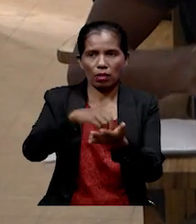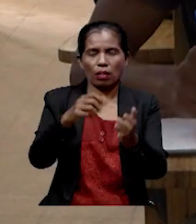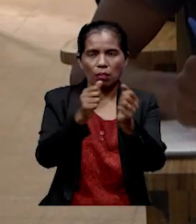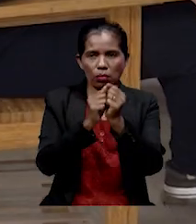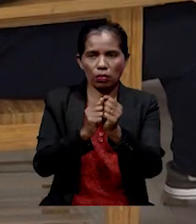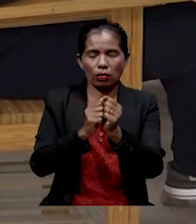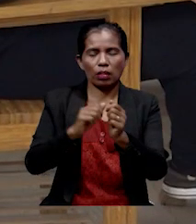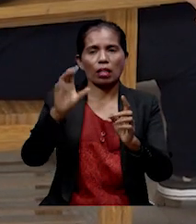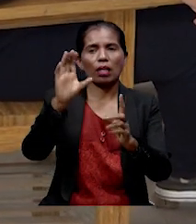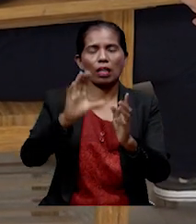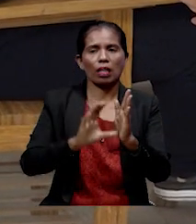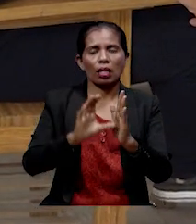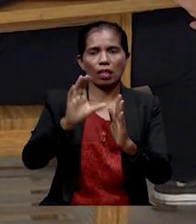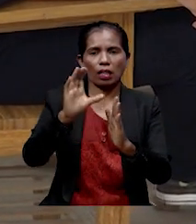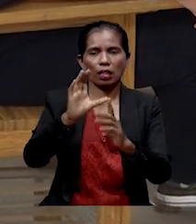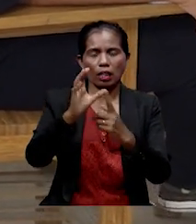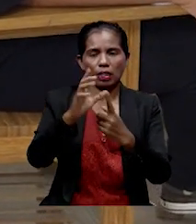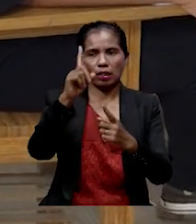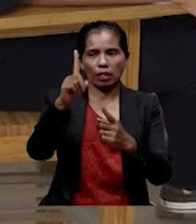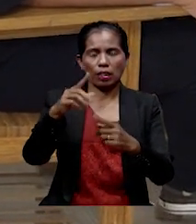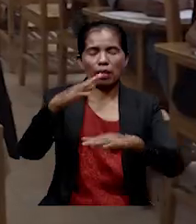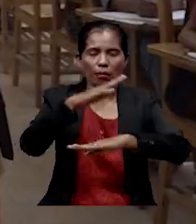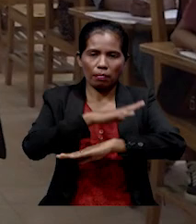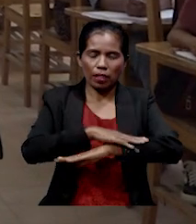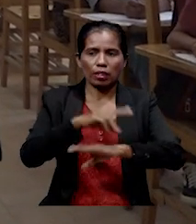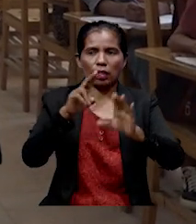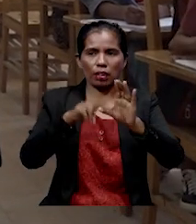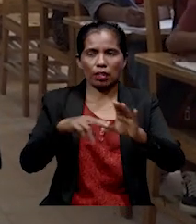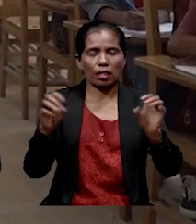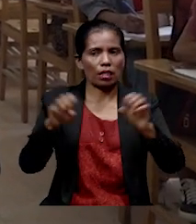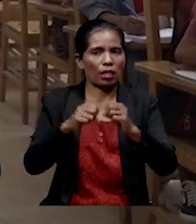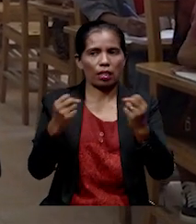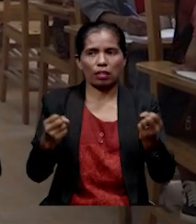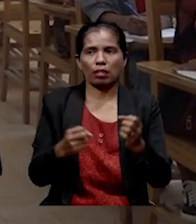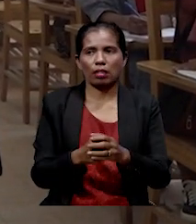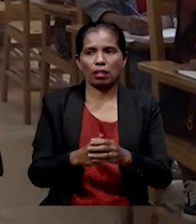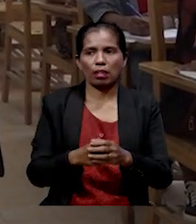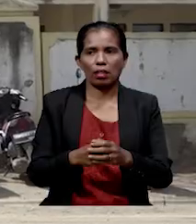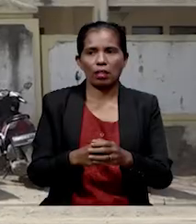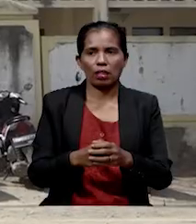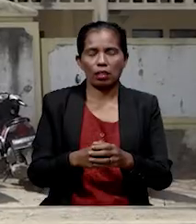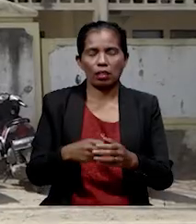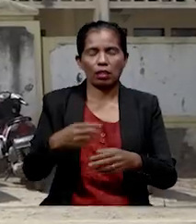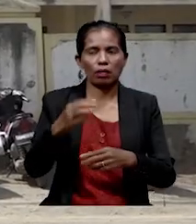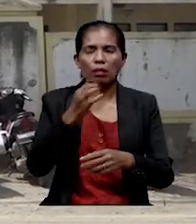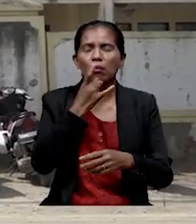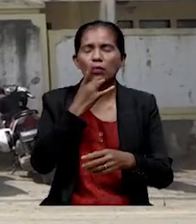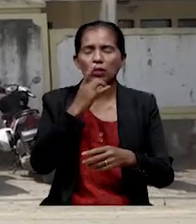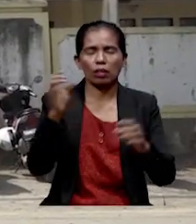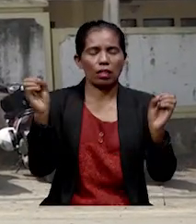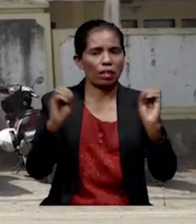ida. Depois mesa cadeira nebe maka la suficiente. Lampu sira ya salalara a todo. Projetor la